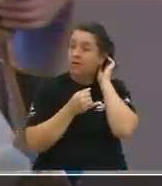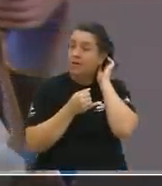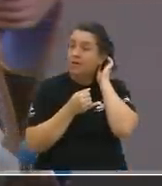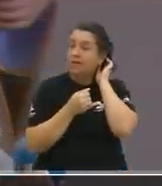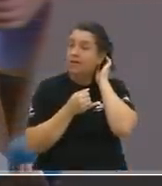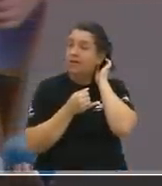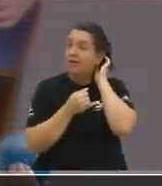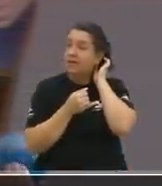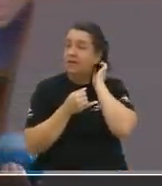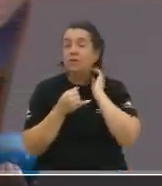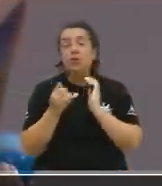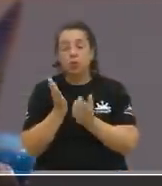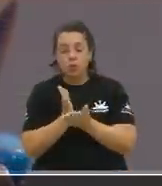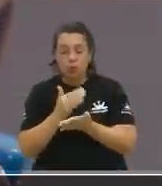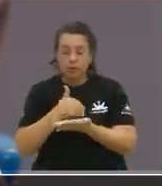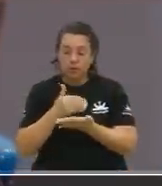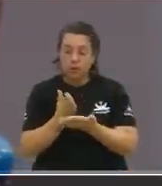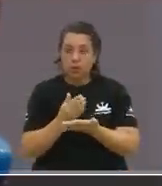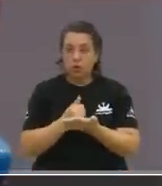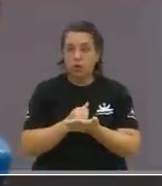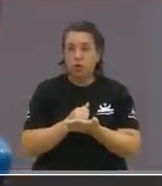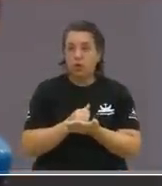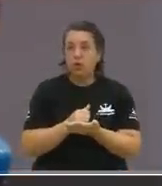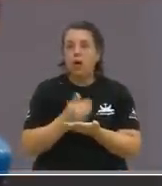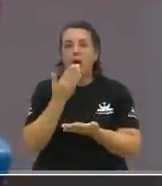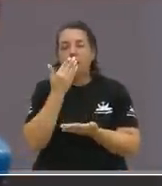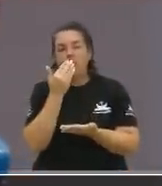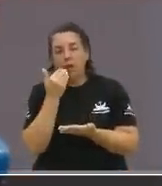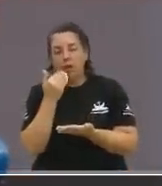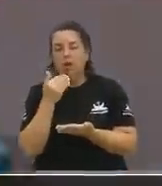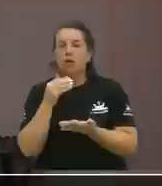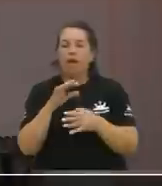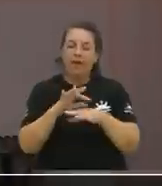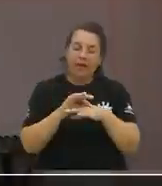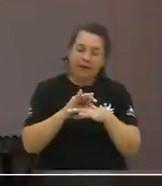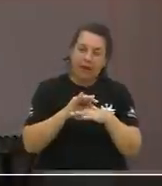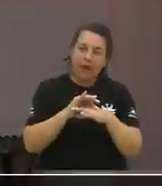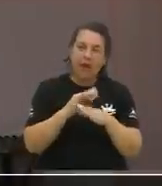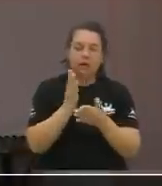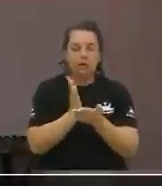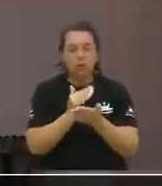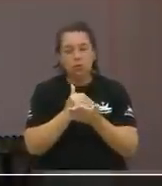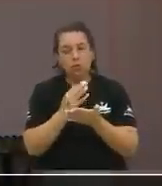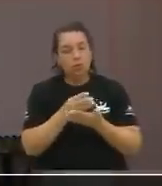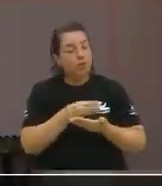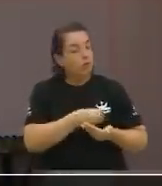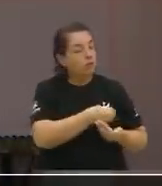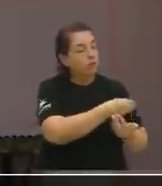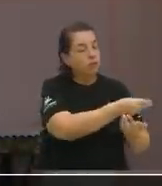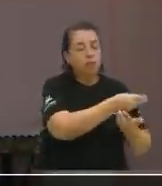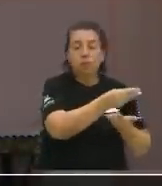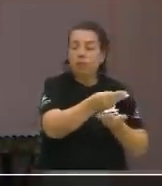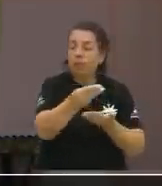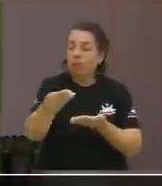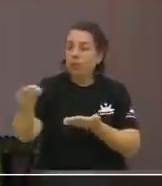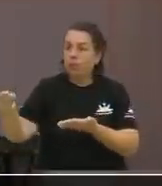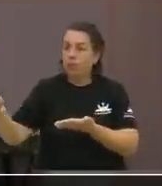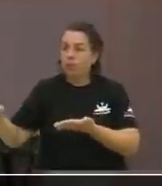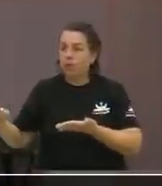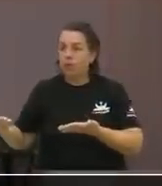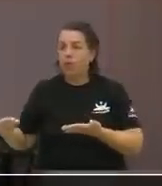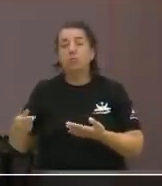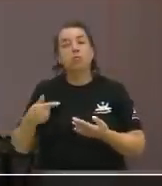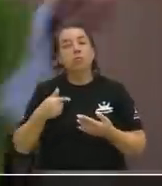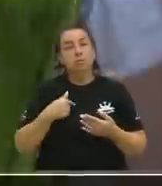dividir, como a gente no interior, não sei quem lembra disso, você matava um porco, você mandava, eu era o que